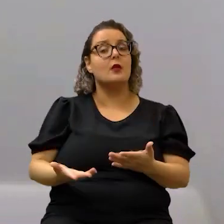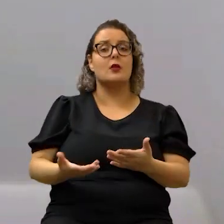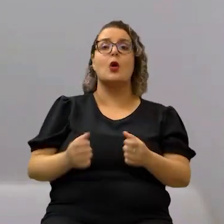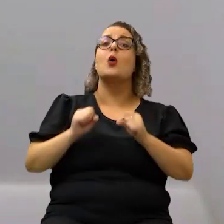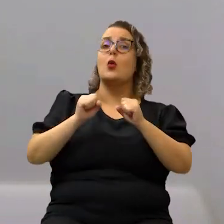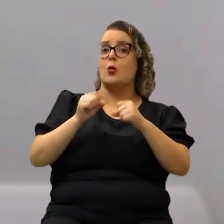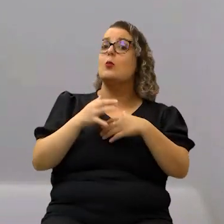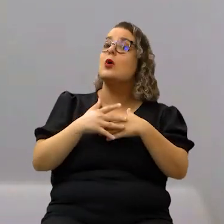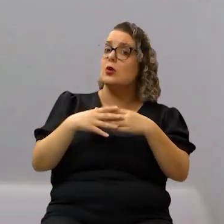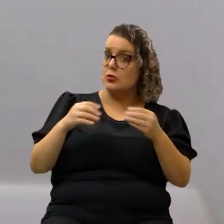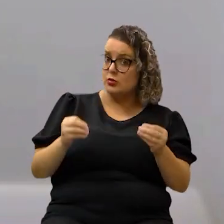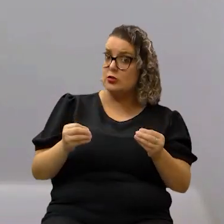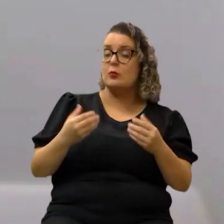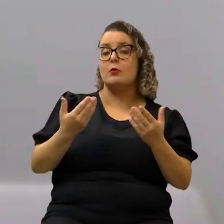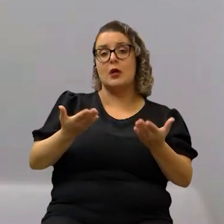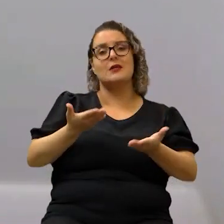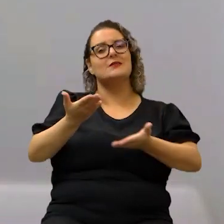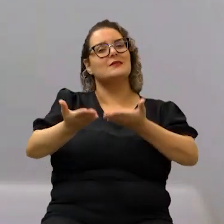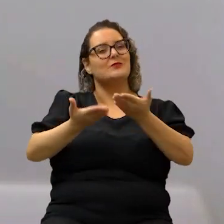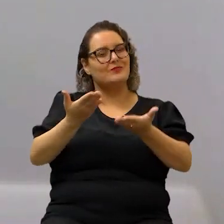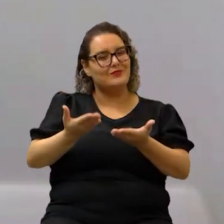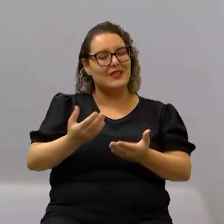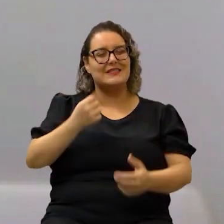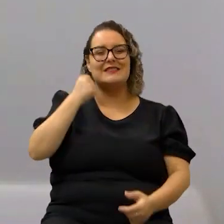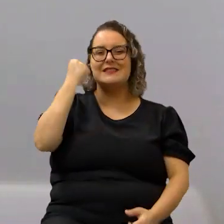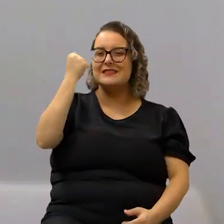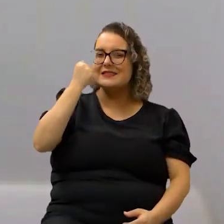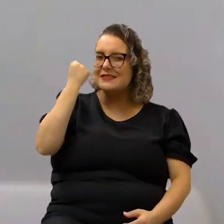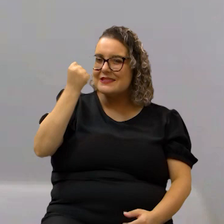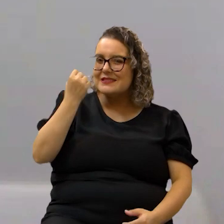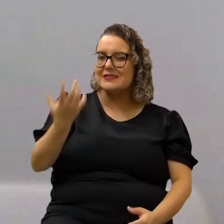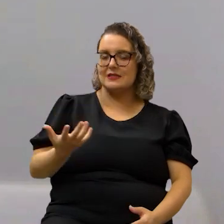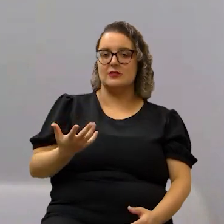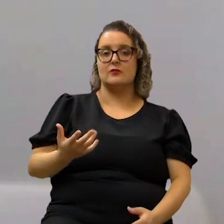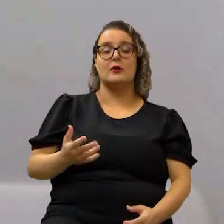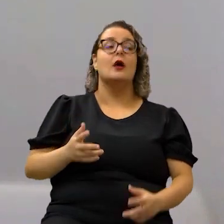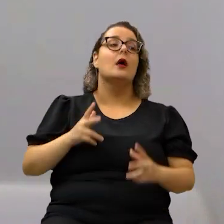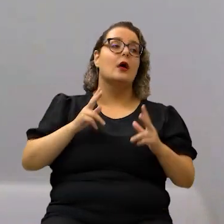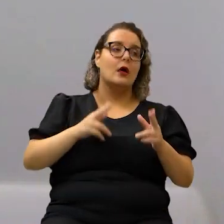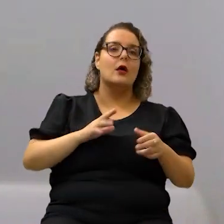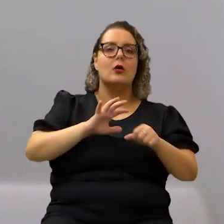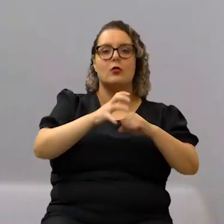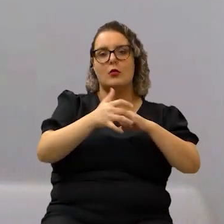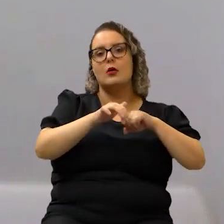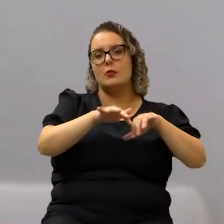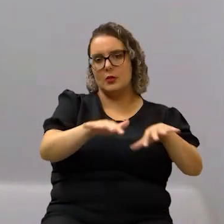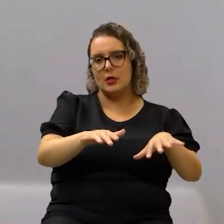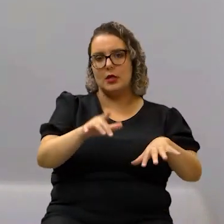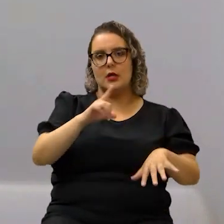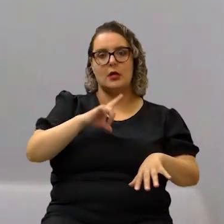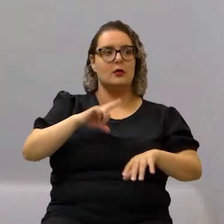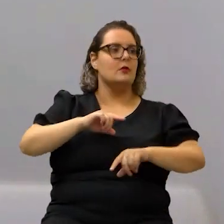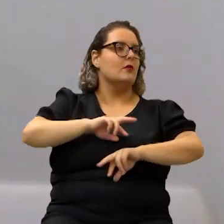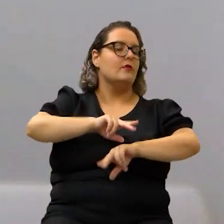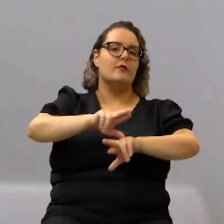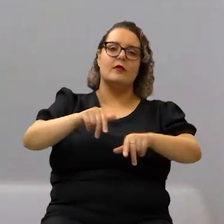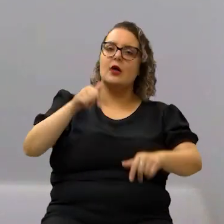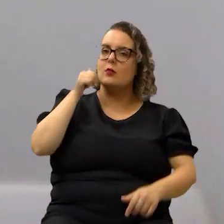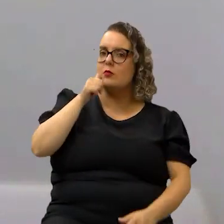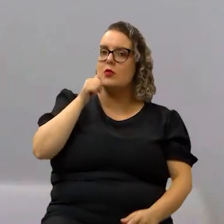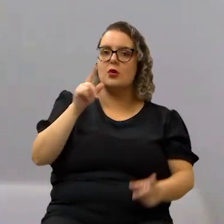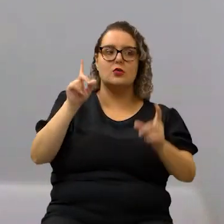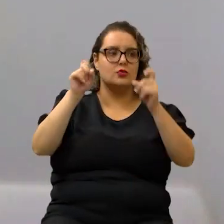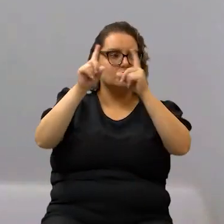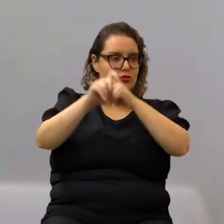também ainda assim são passíveis de cura, mas são tratamentos muito mais agressivos. Com a pandemia, a gente teve